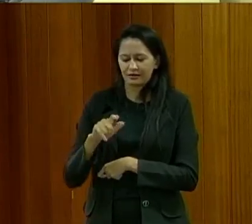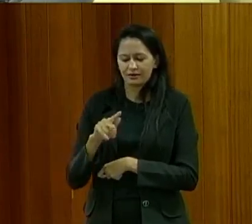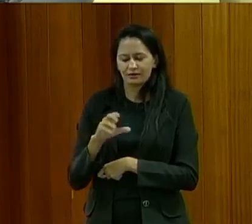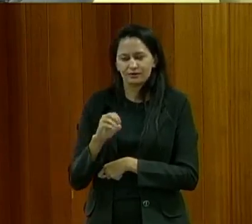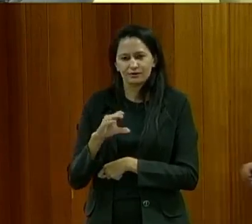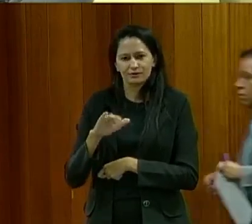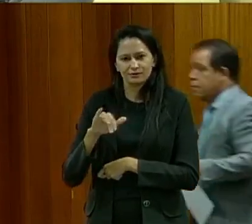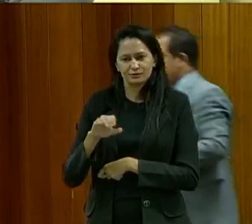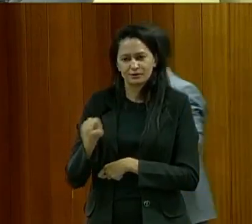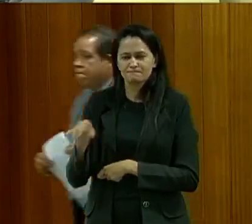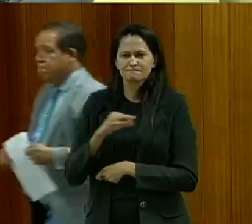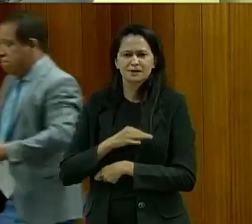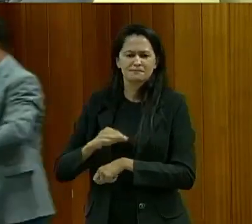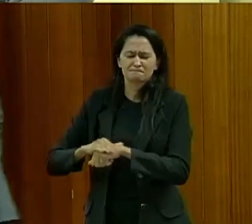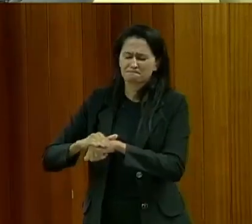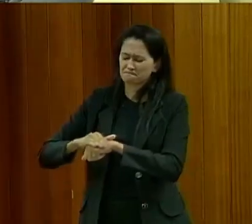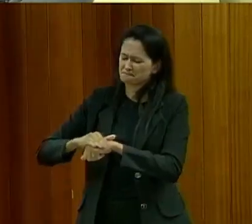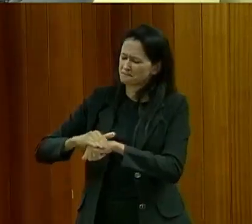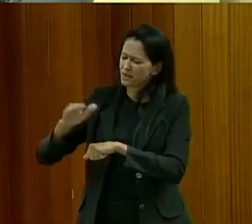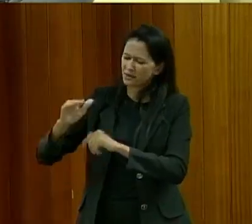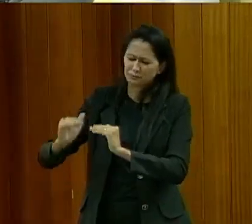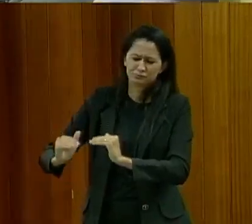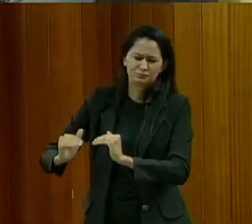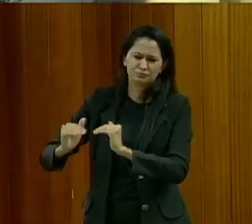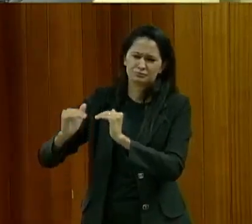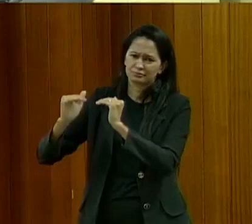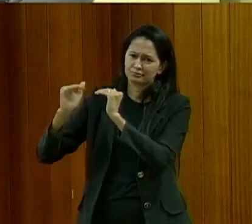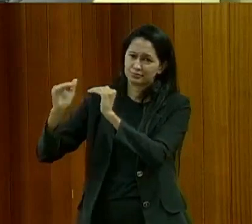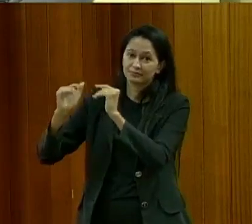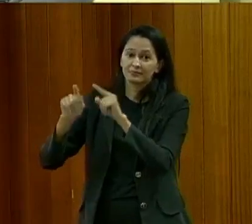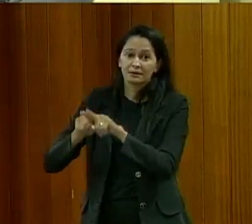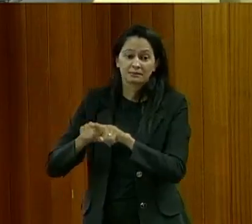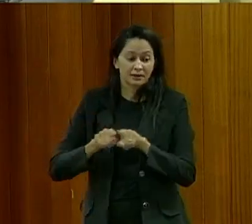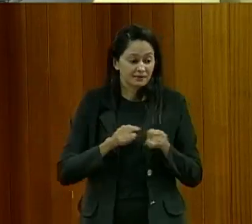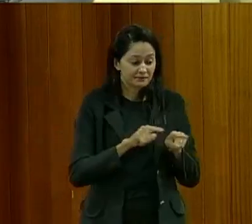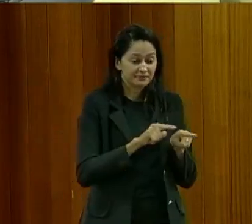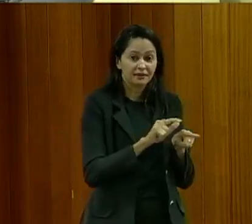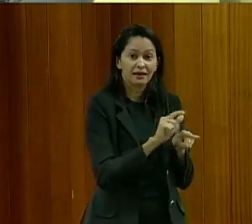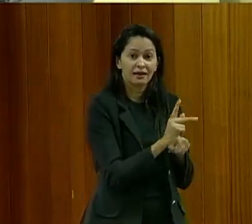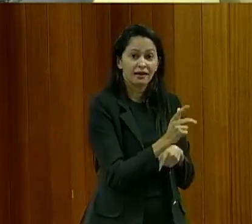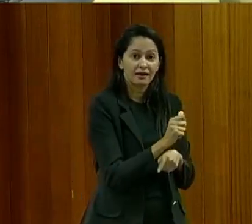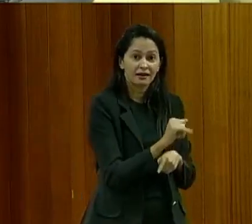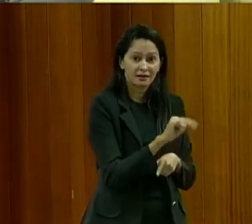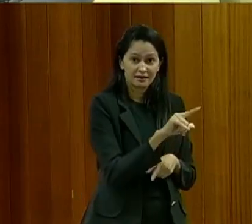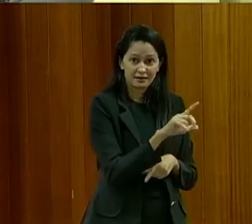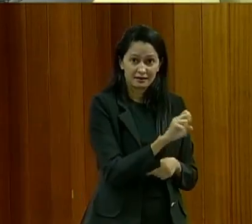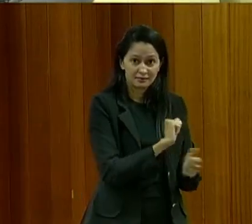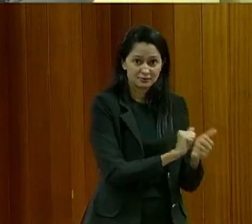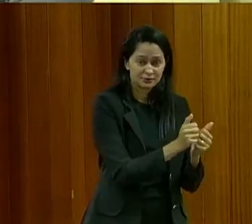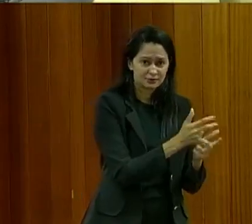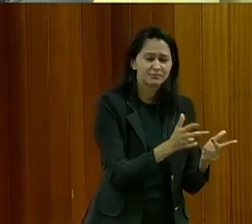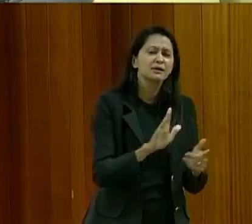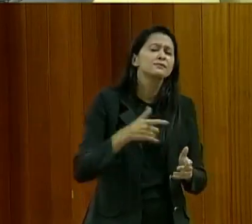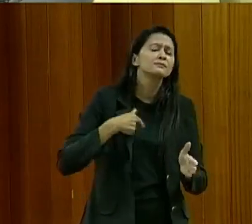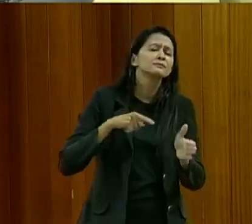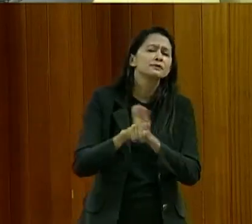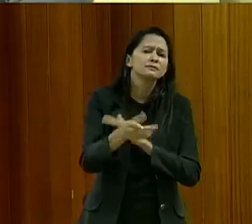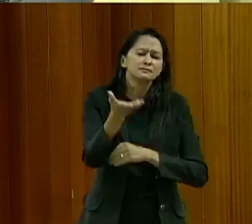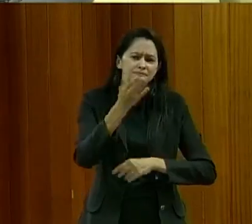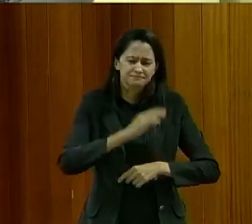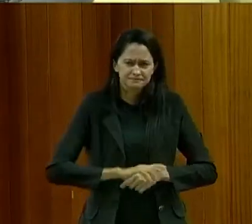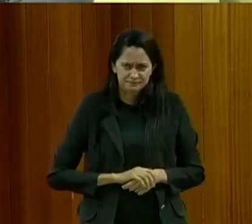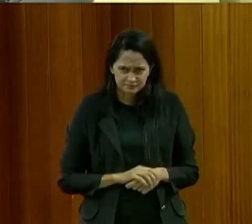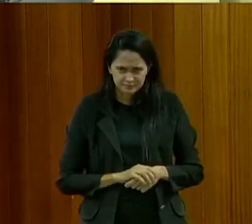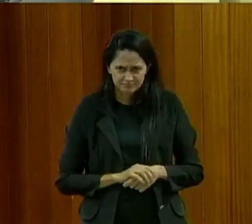Pinheiro para receber essa homenagem aqui da rua no seu nome. A pergunta que eu faria é o seguinte: é justo